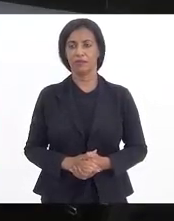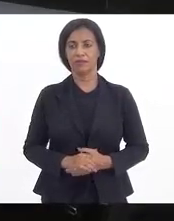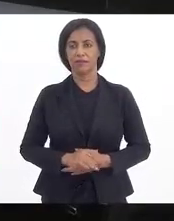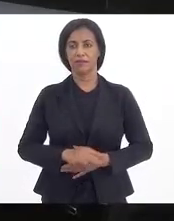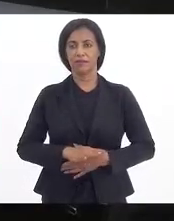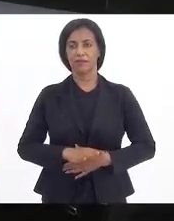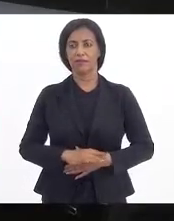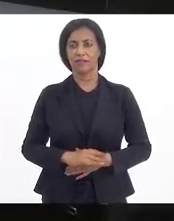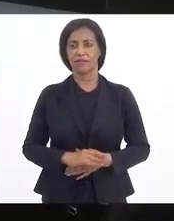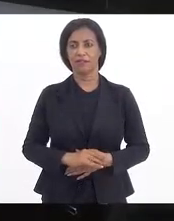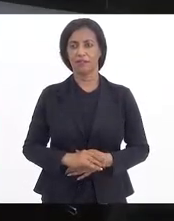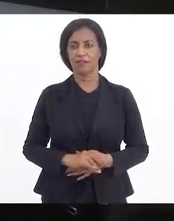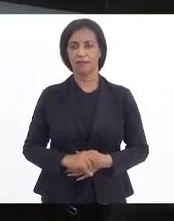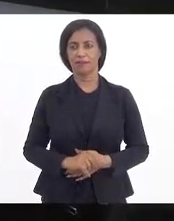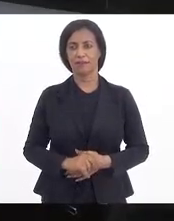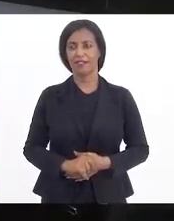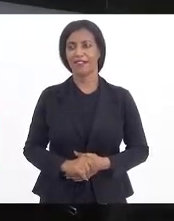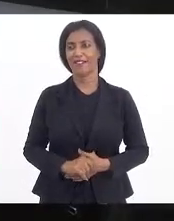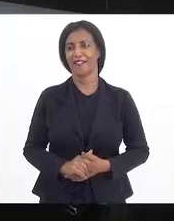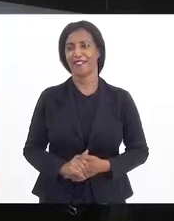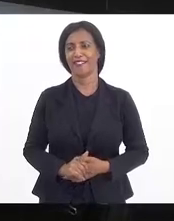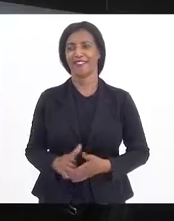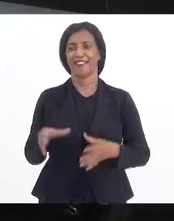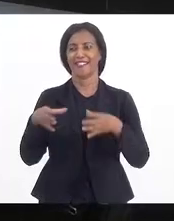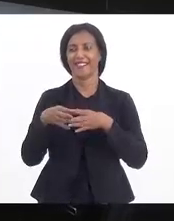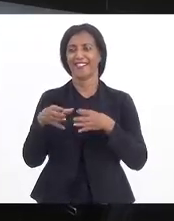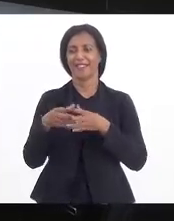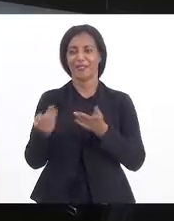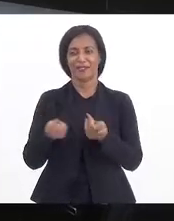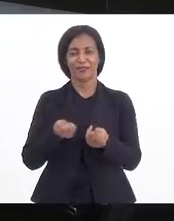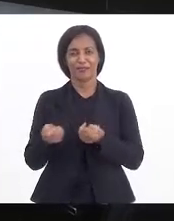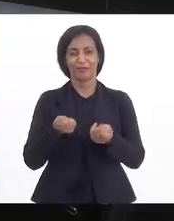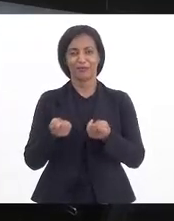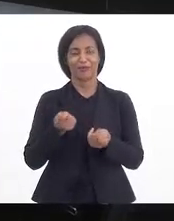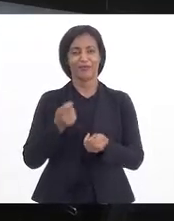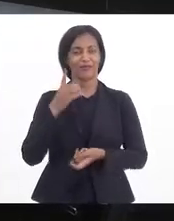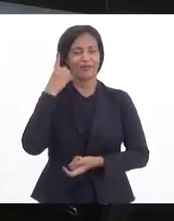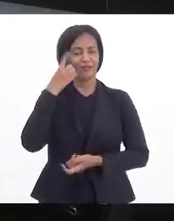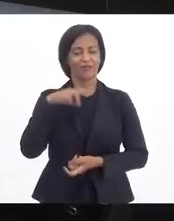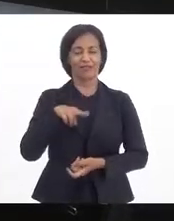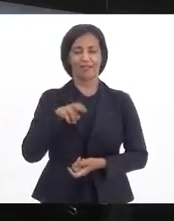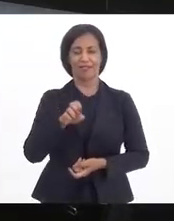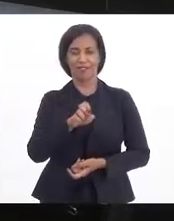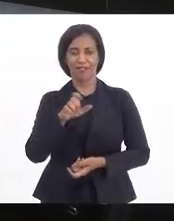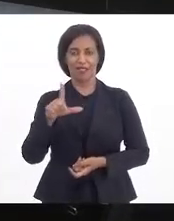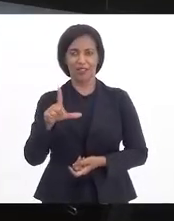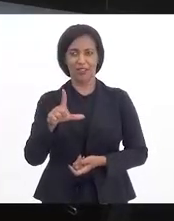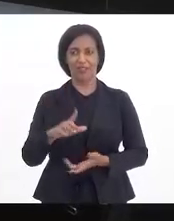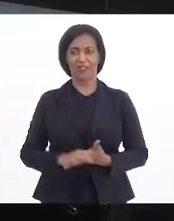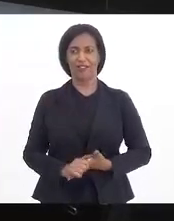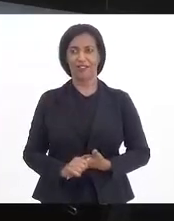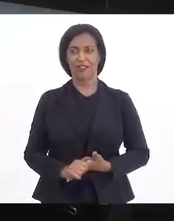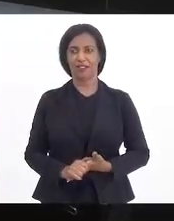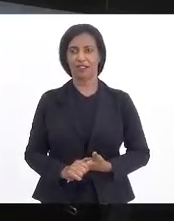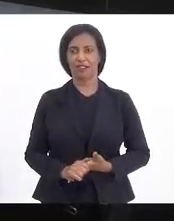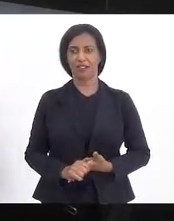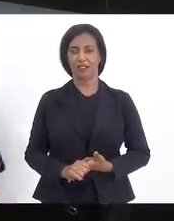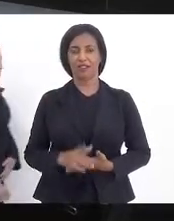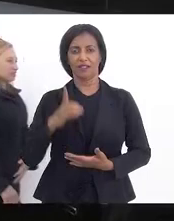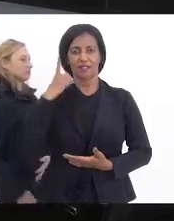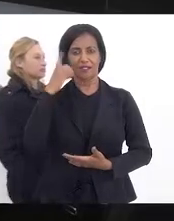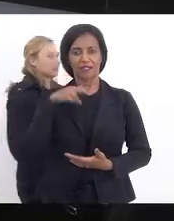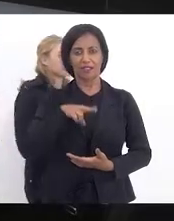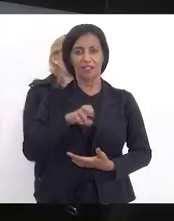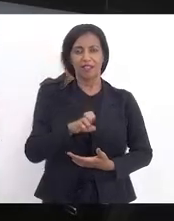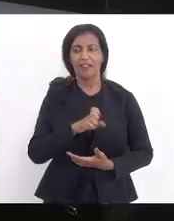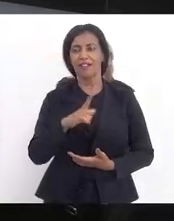e pela comissão de Economia Deputado Noel de Carvalho citado Noel de Carvalho